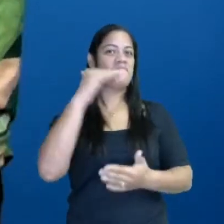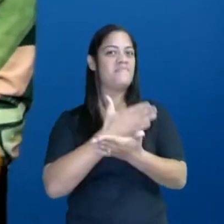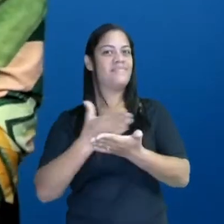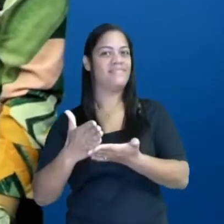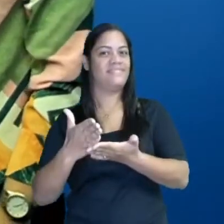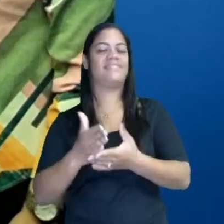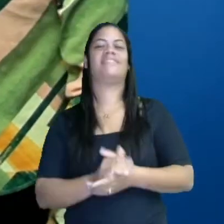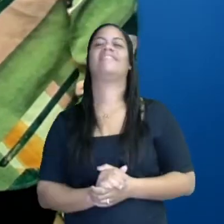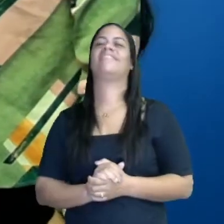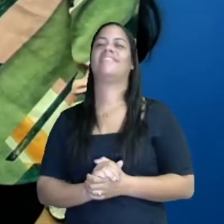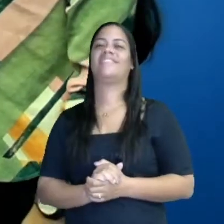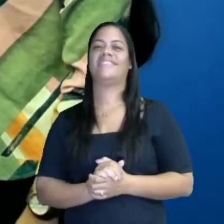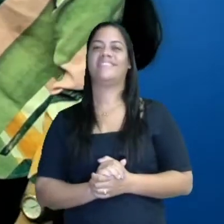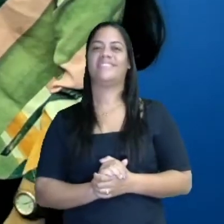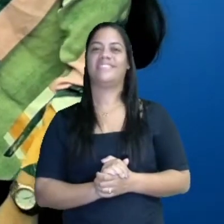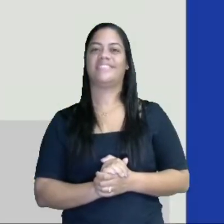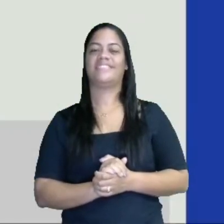lá.